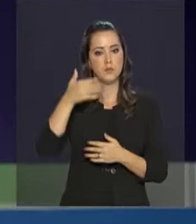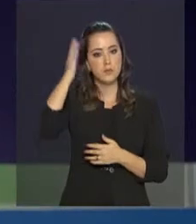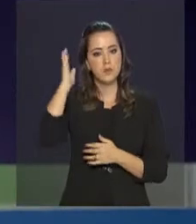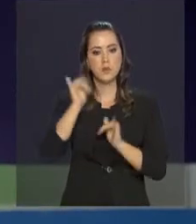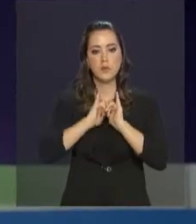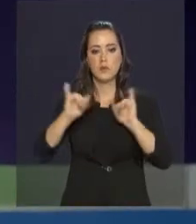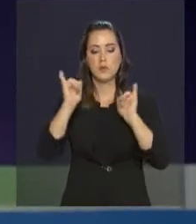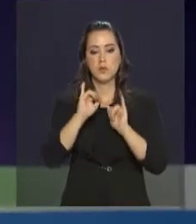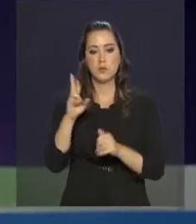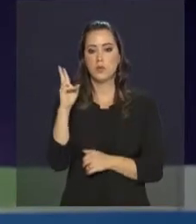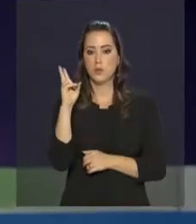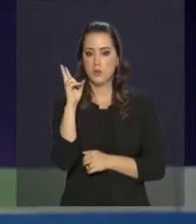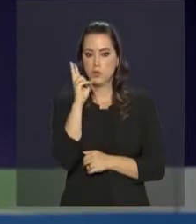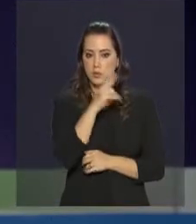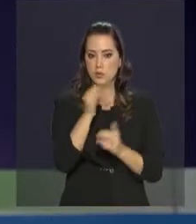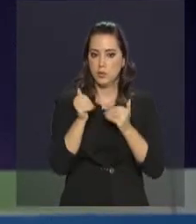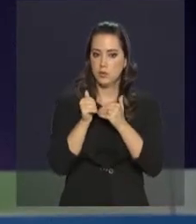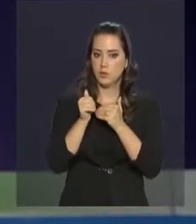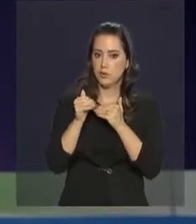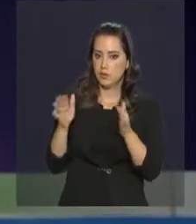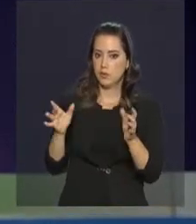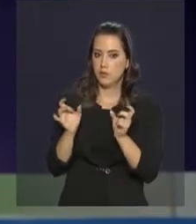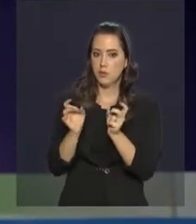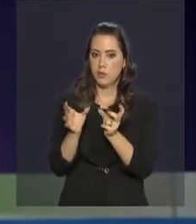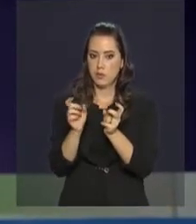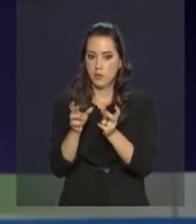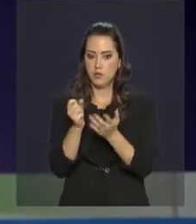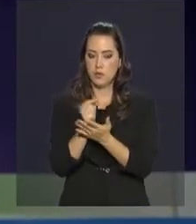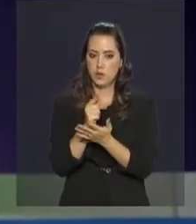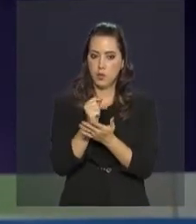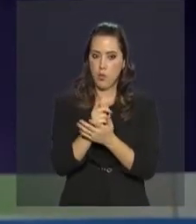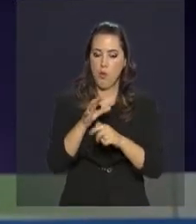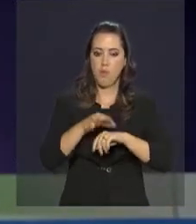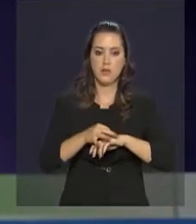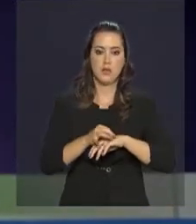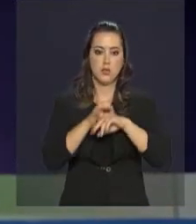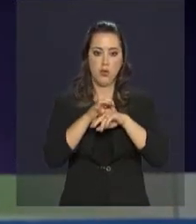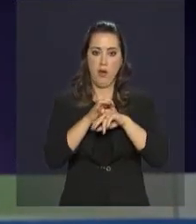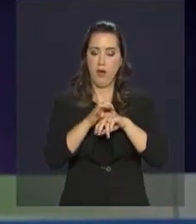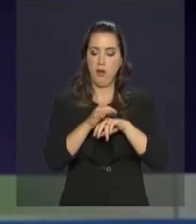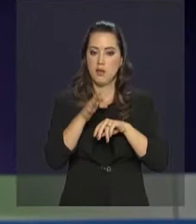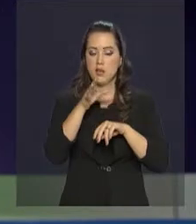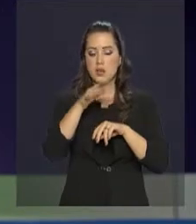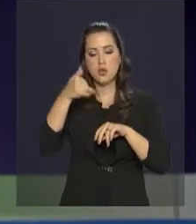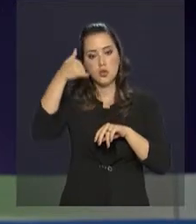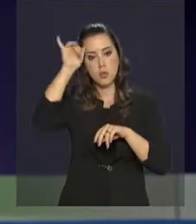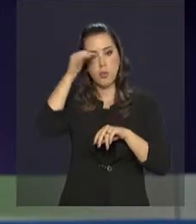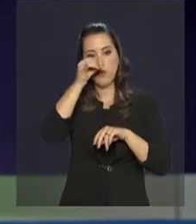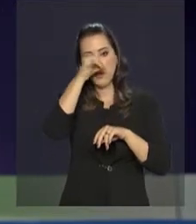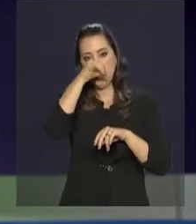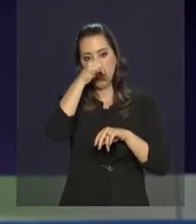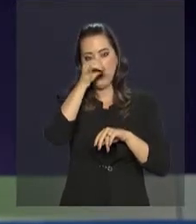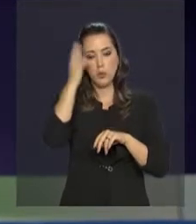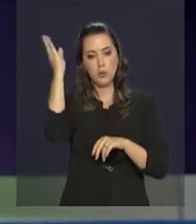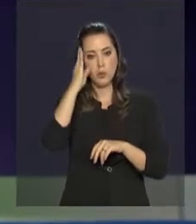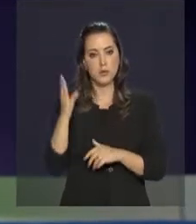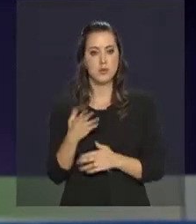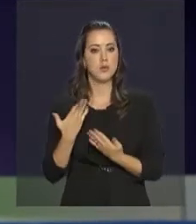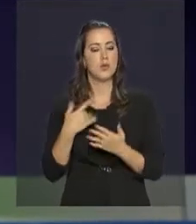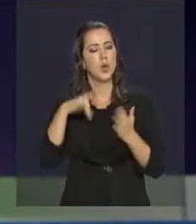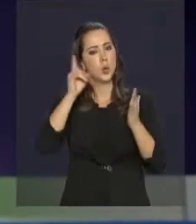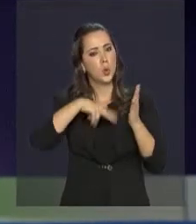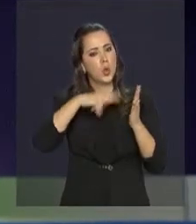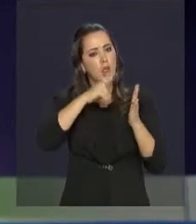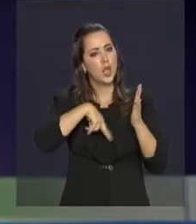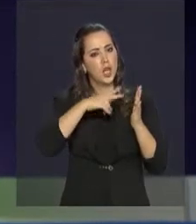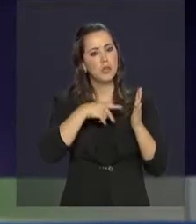presidente Michel Temer anunciou que a Rússia reabriu o mercado para as carnes bovinas e suínas brasileiras. No texto,